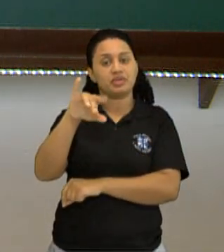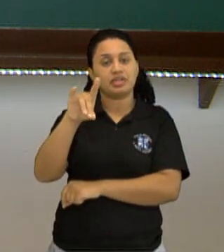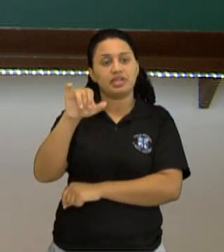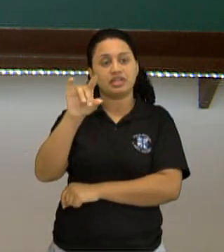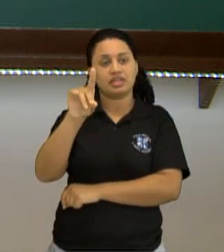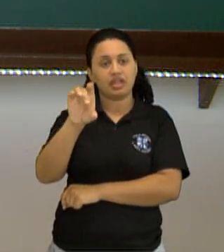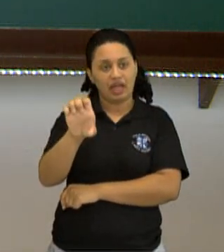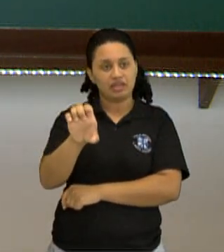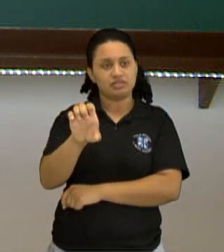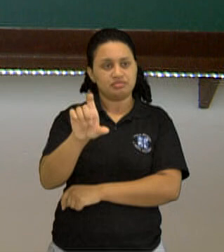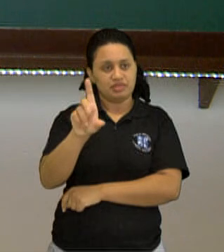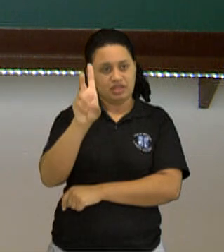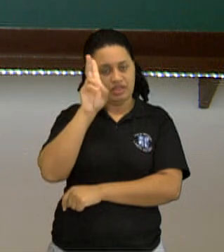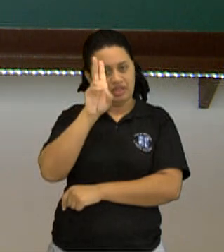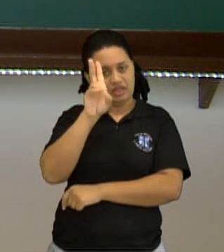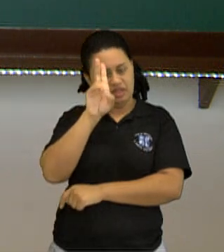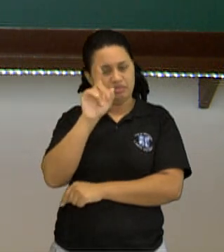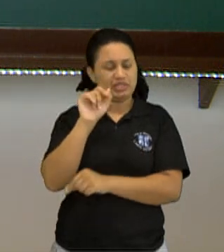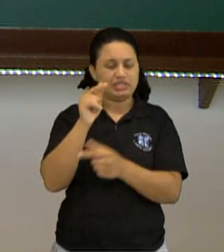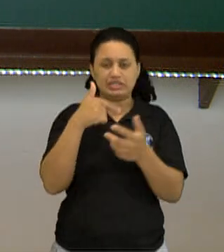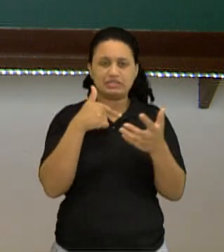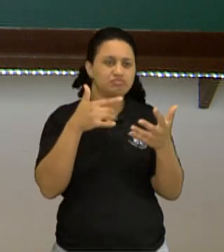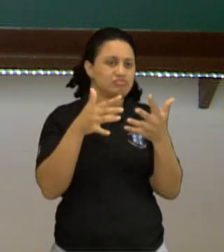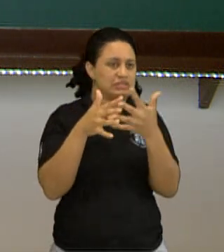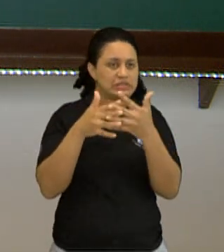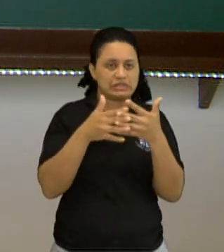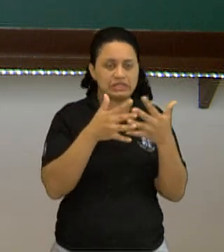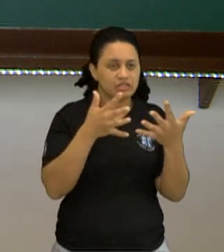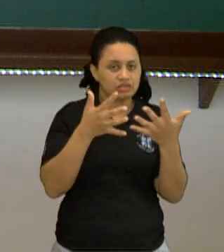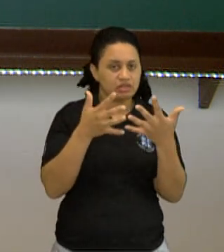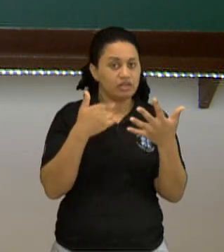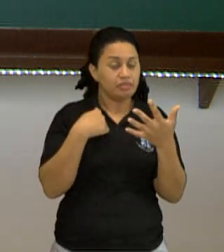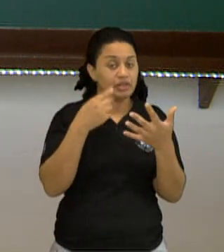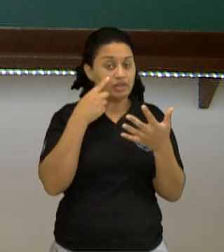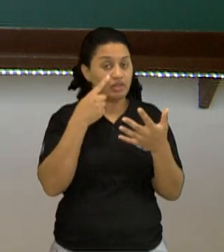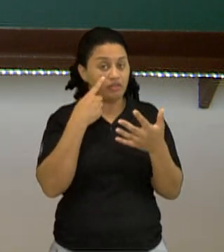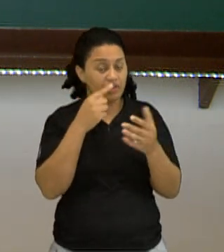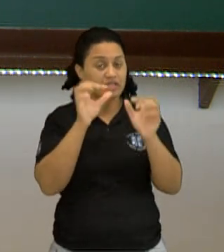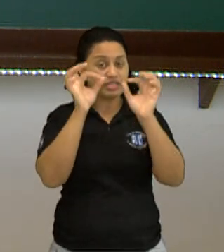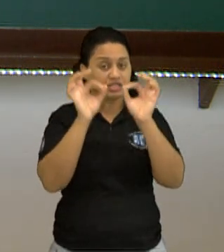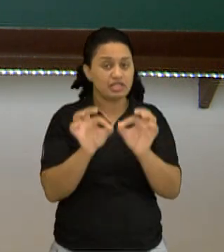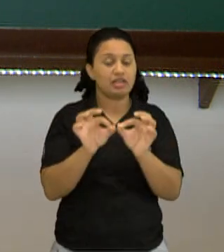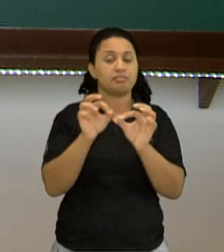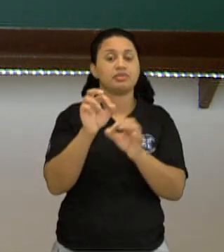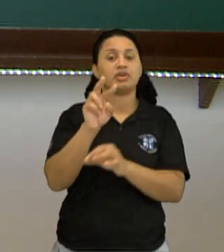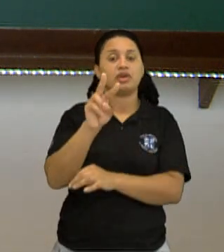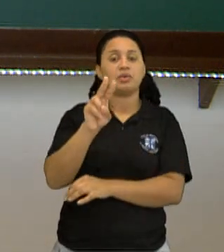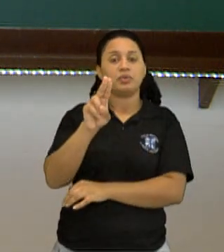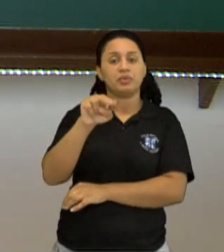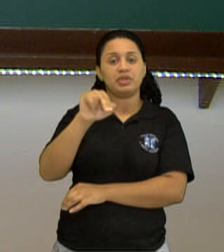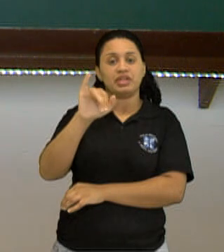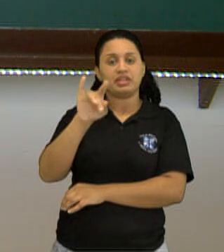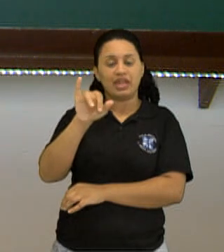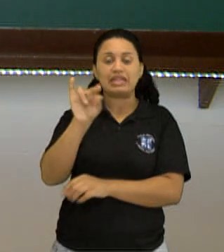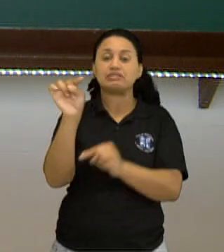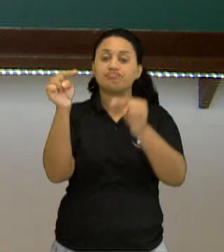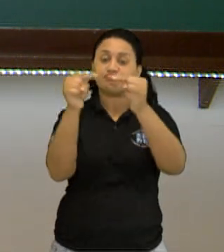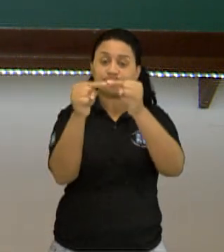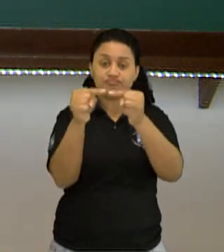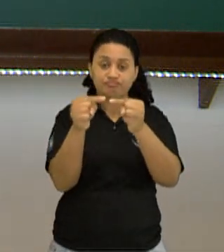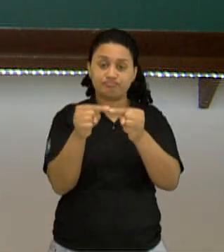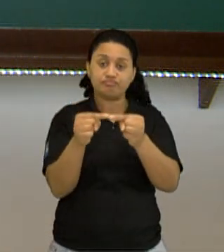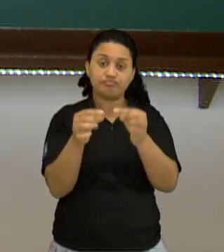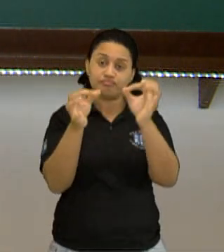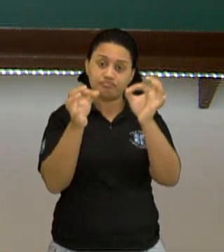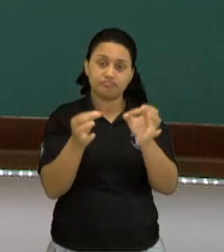Deram aqueles conferes na unidade? É importante isso, hein? Sempre confira para ver se elas estão batendo. Então, a primeira